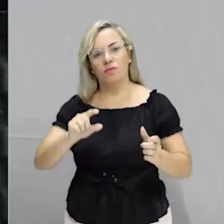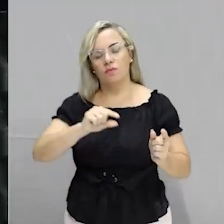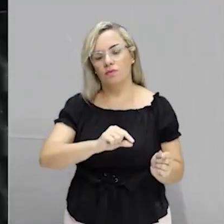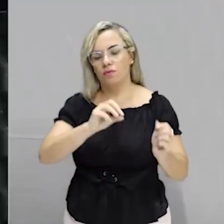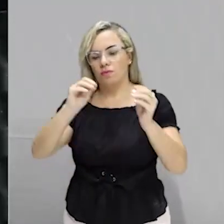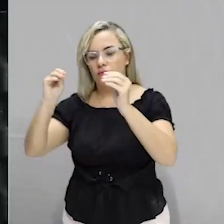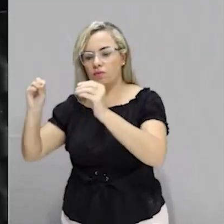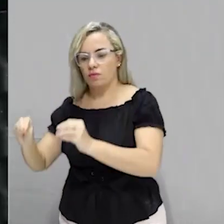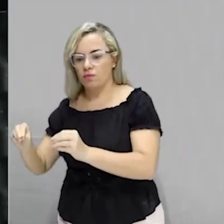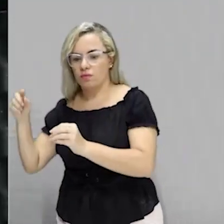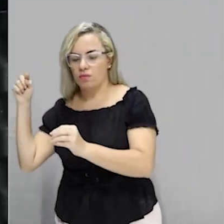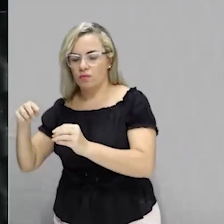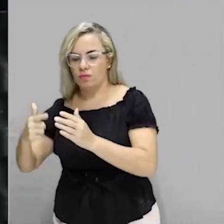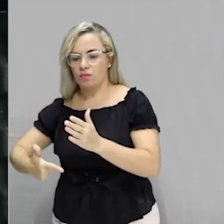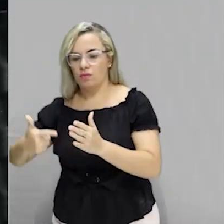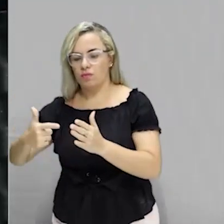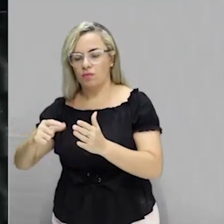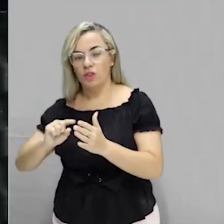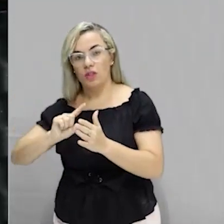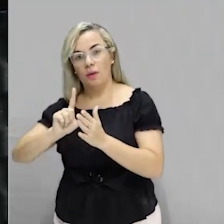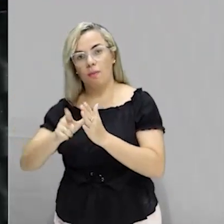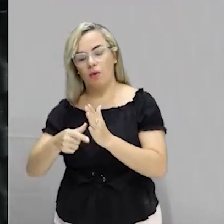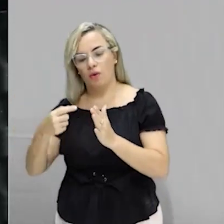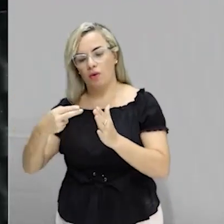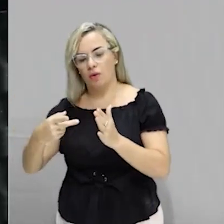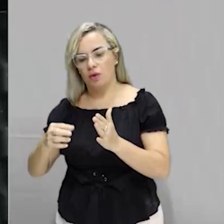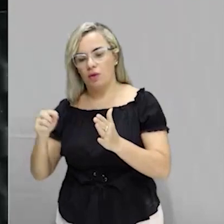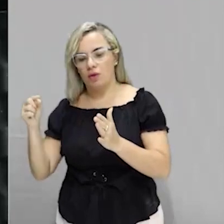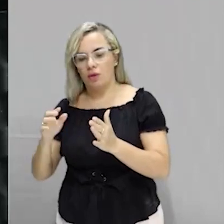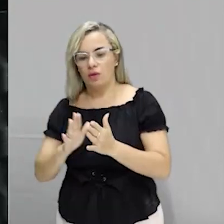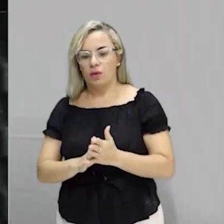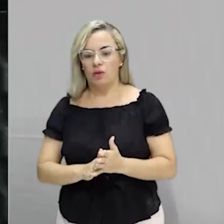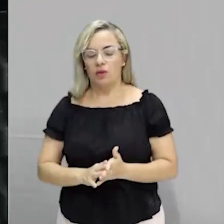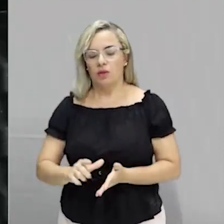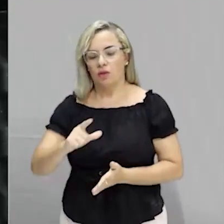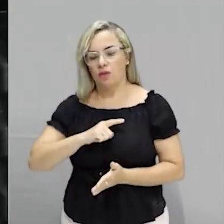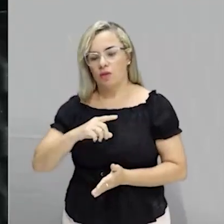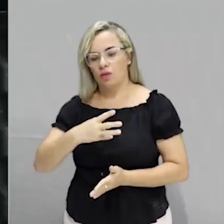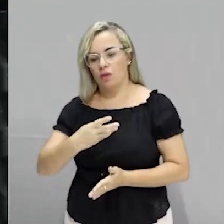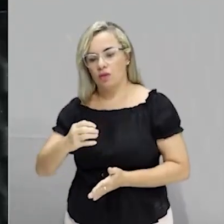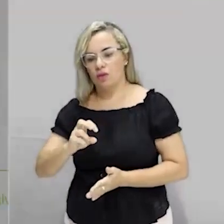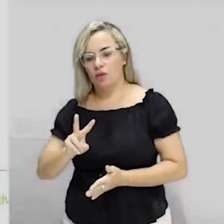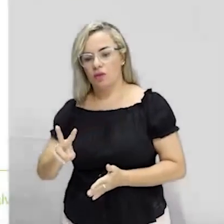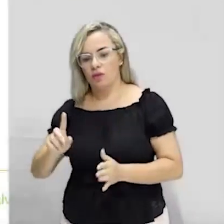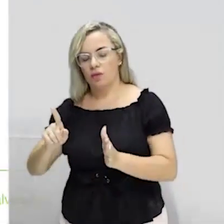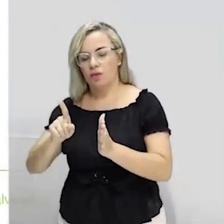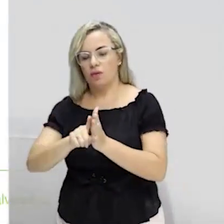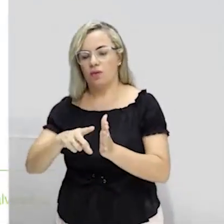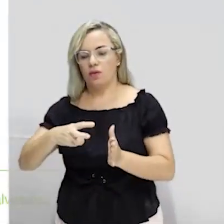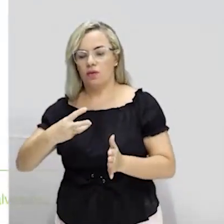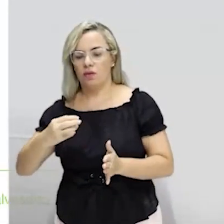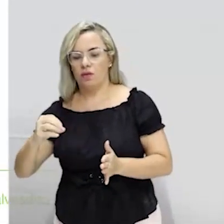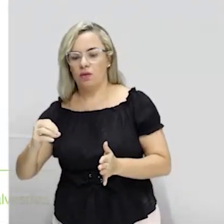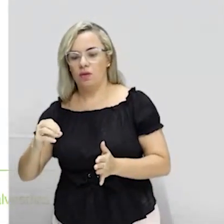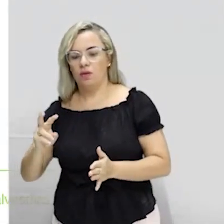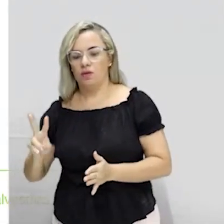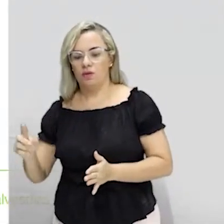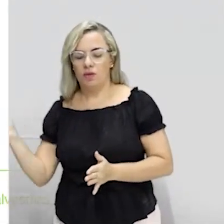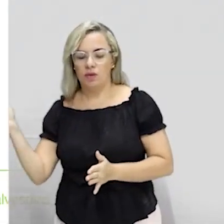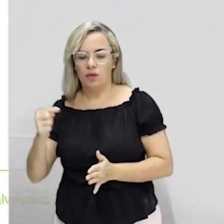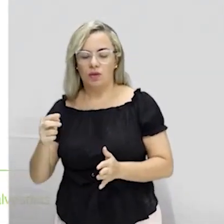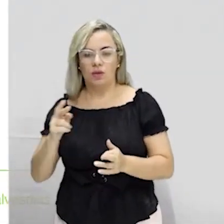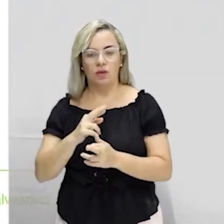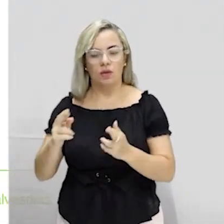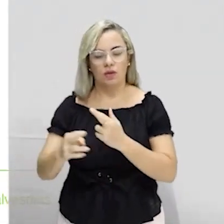então eu tenho no segundo membro 400V menos 300V e isso corresponde ao mesmo 4.000.